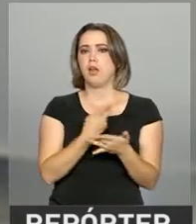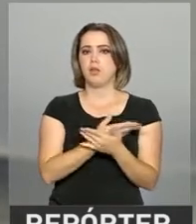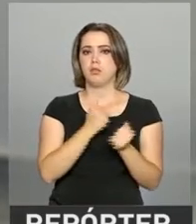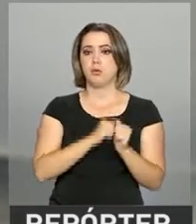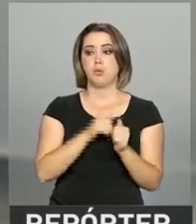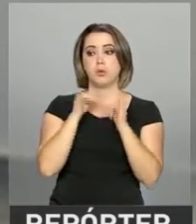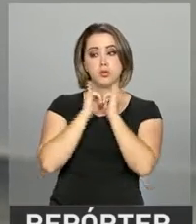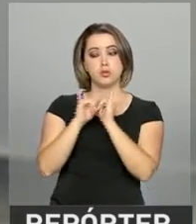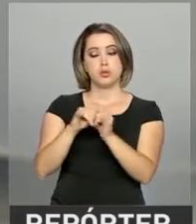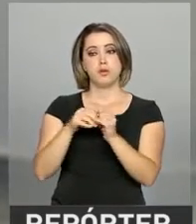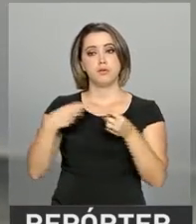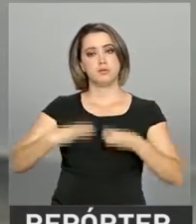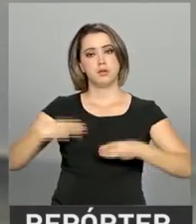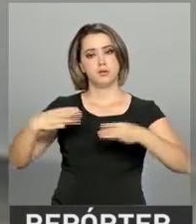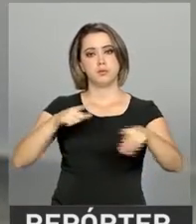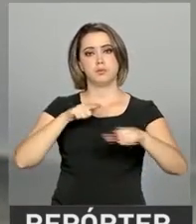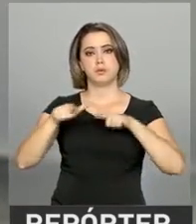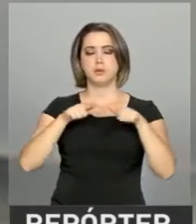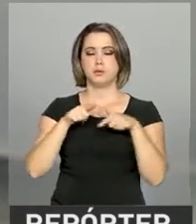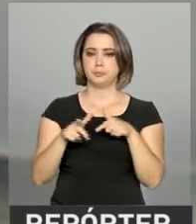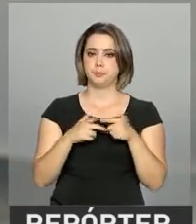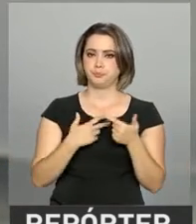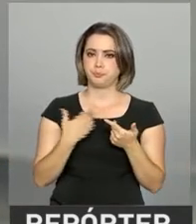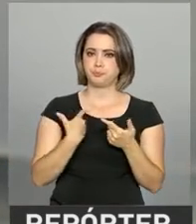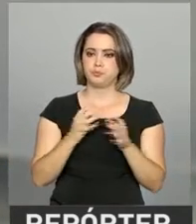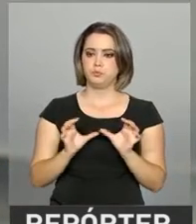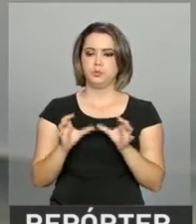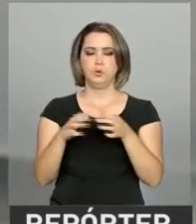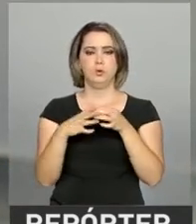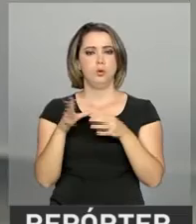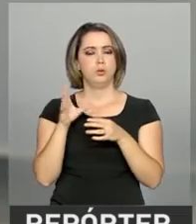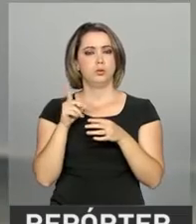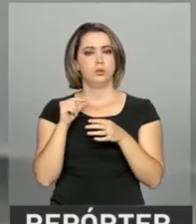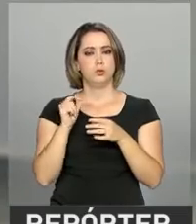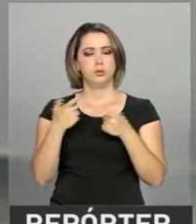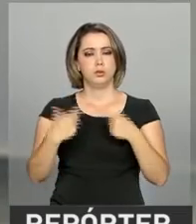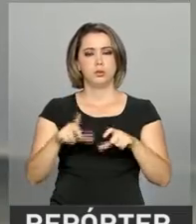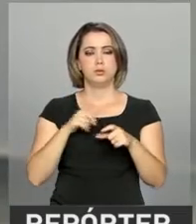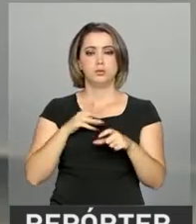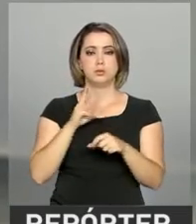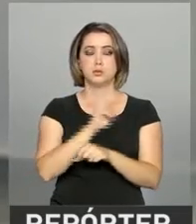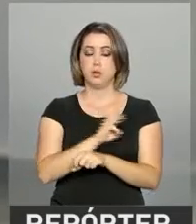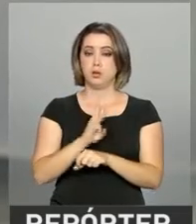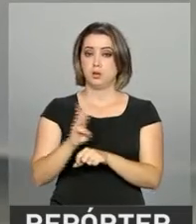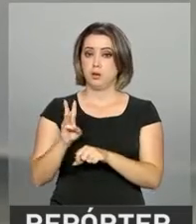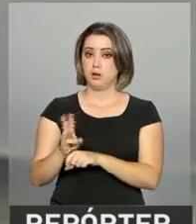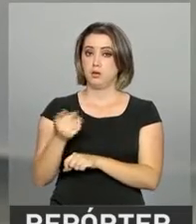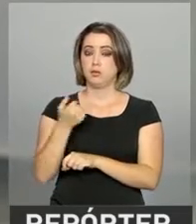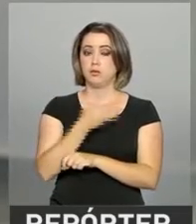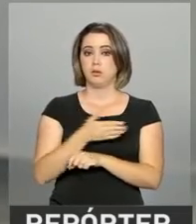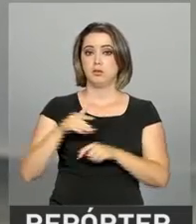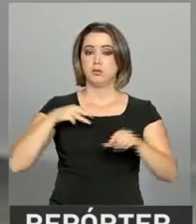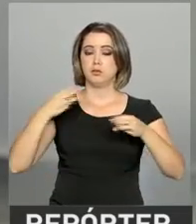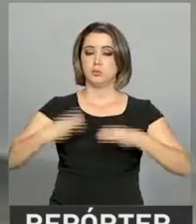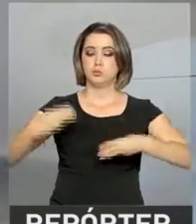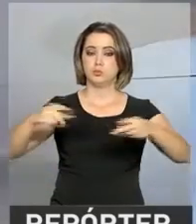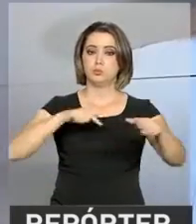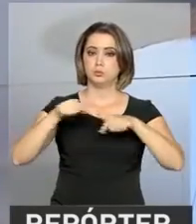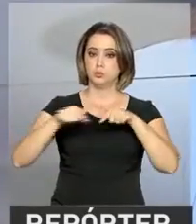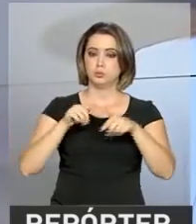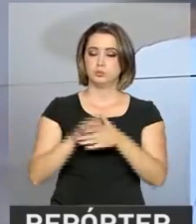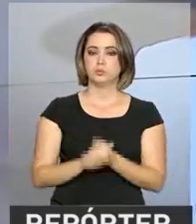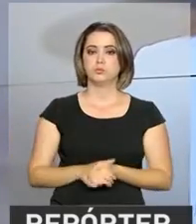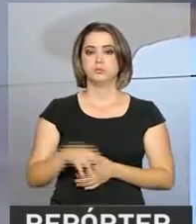a denúncia contra empresa a rede de já está disponível no site do Ministério do Trabalho Roberto